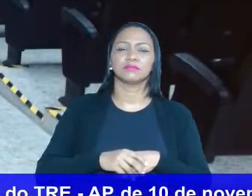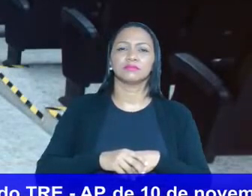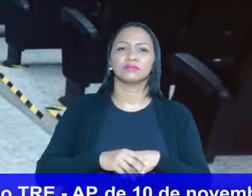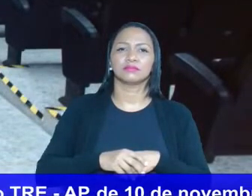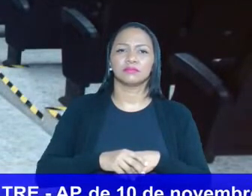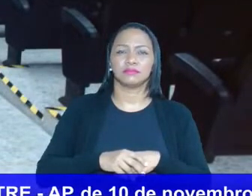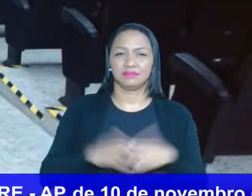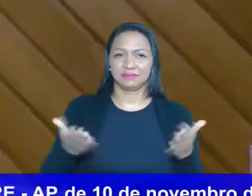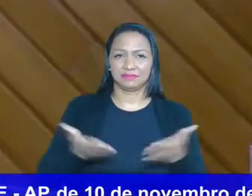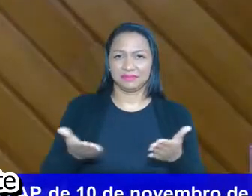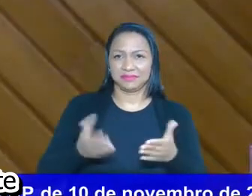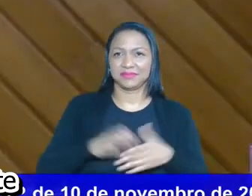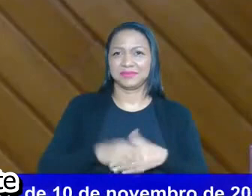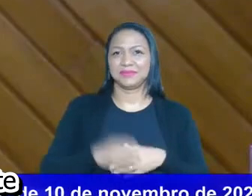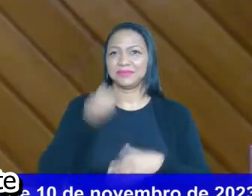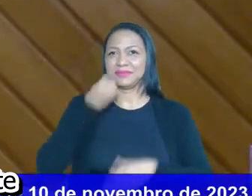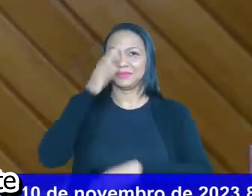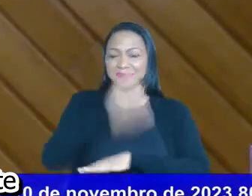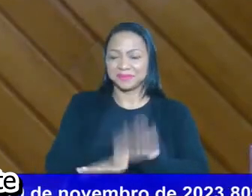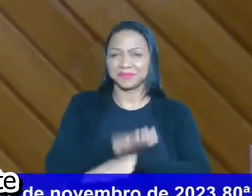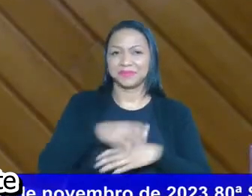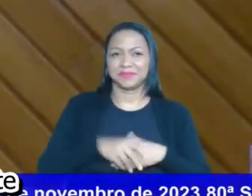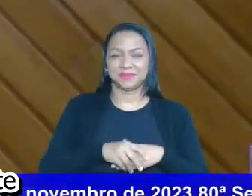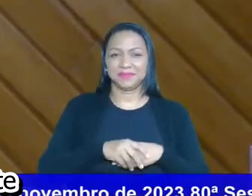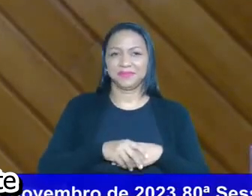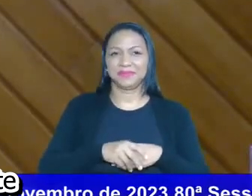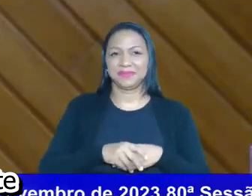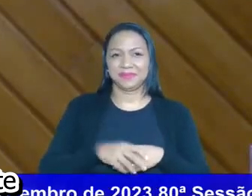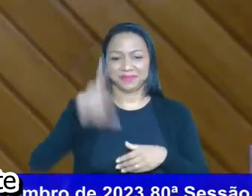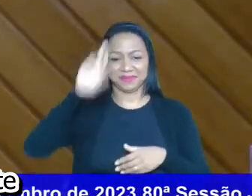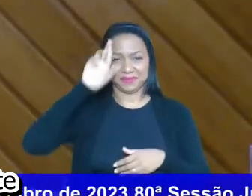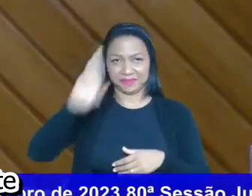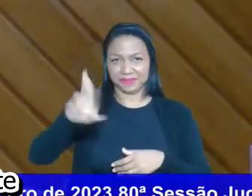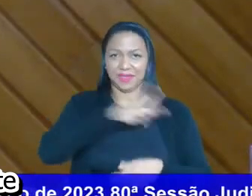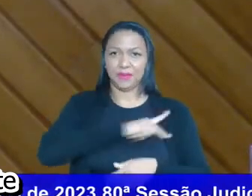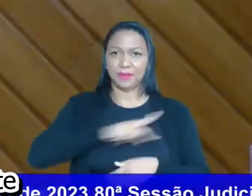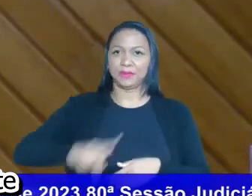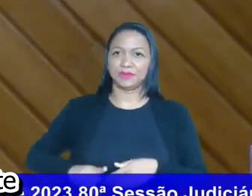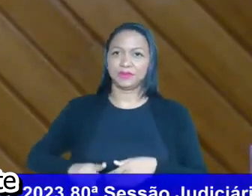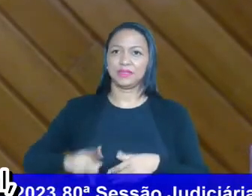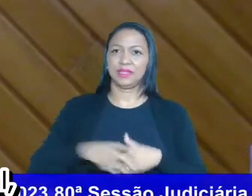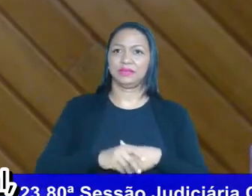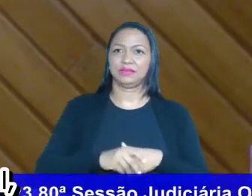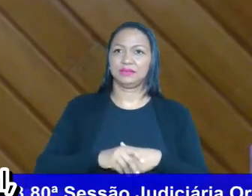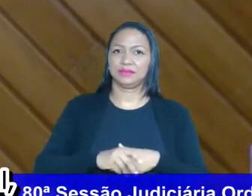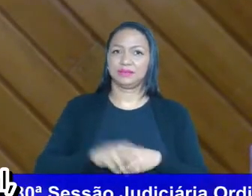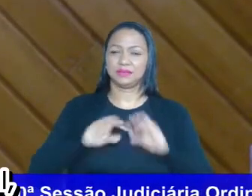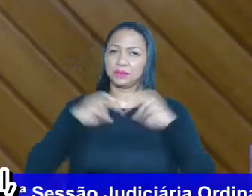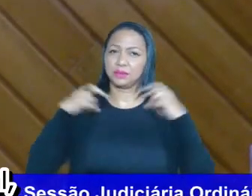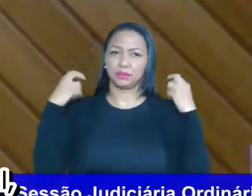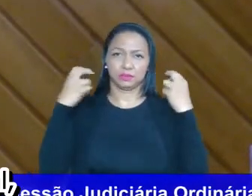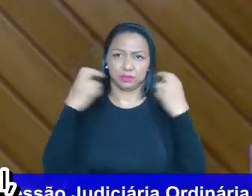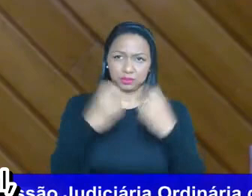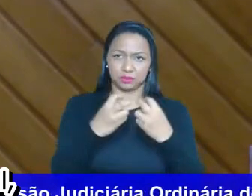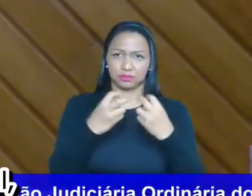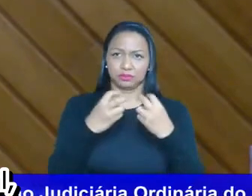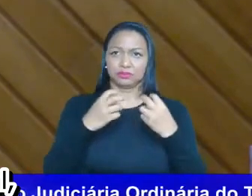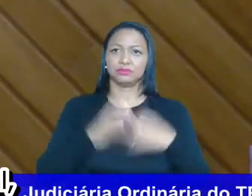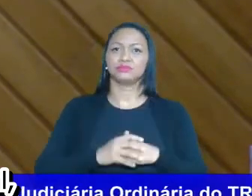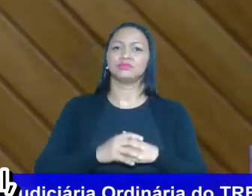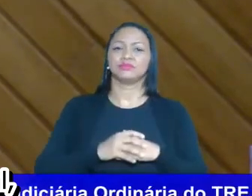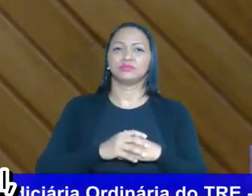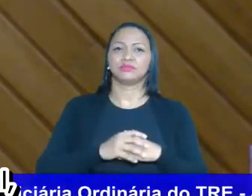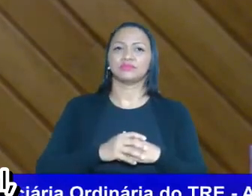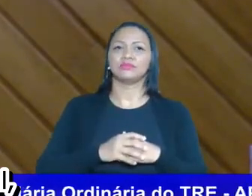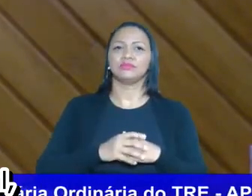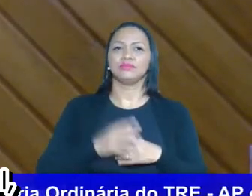Agora. Boa tarde. Excelentíssimo senhor presidente desta Corte, deste